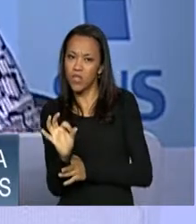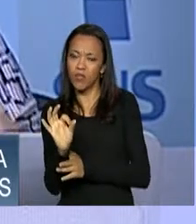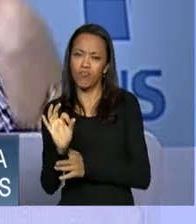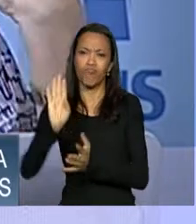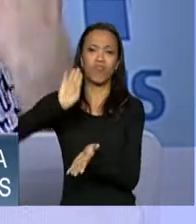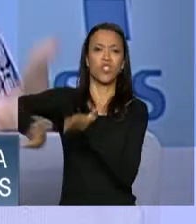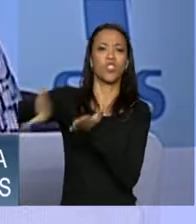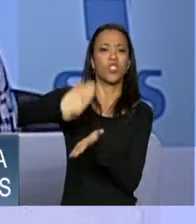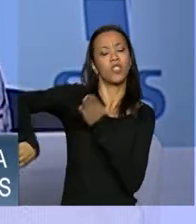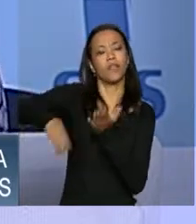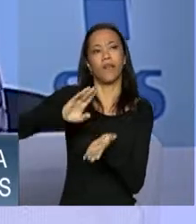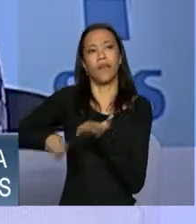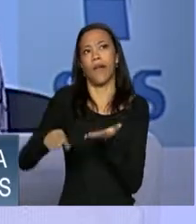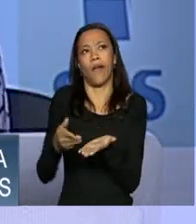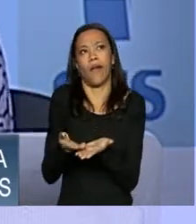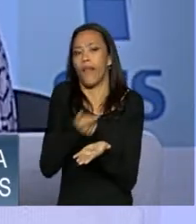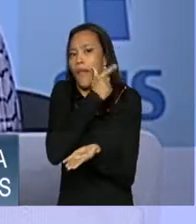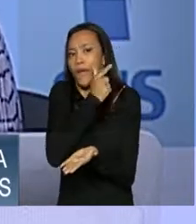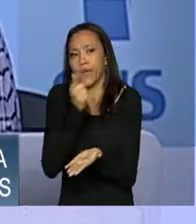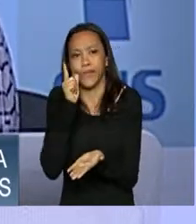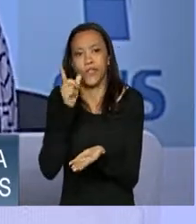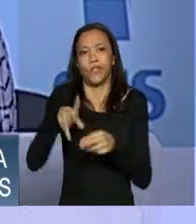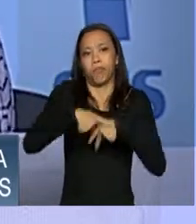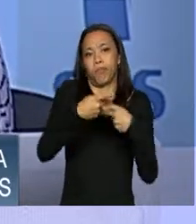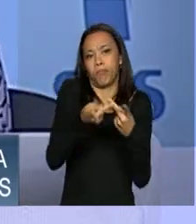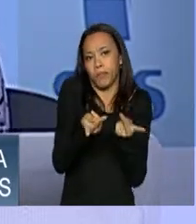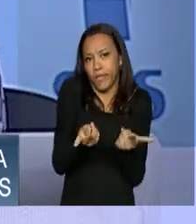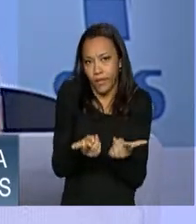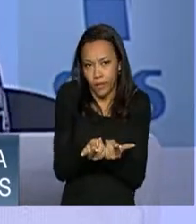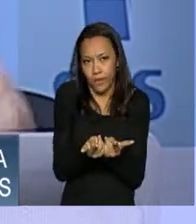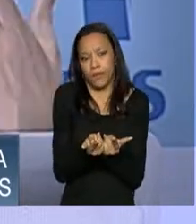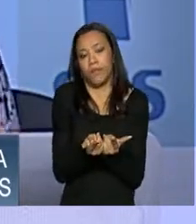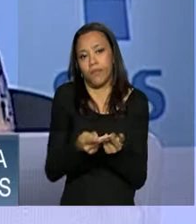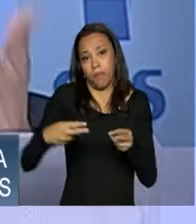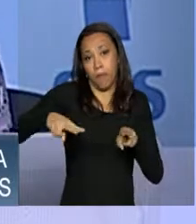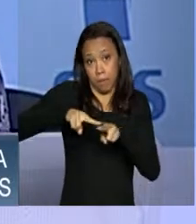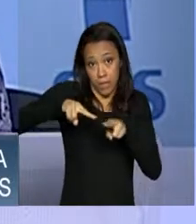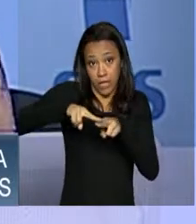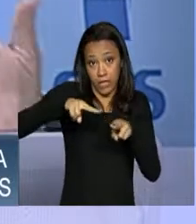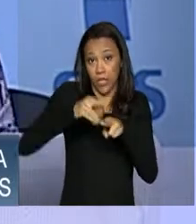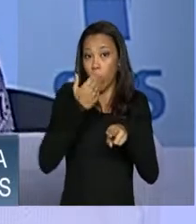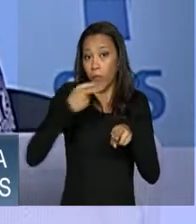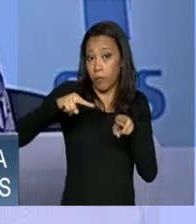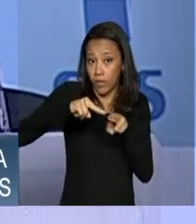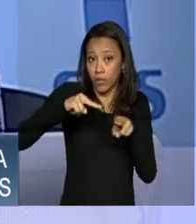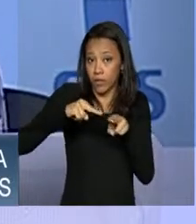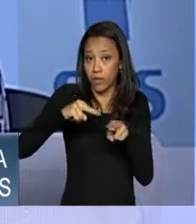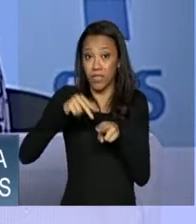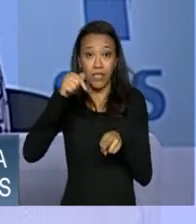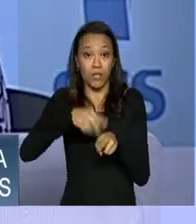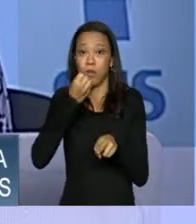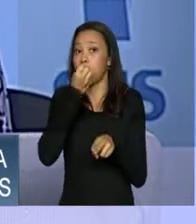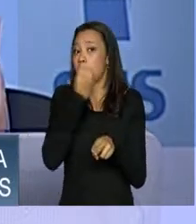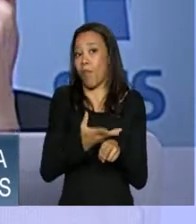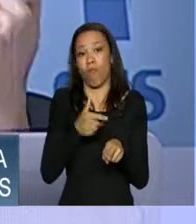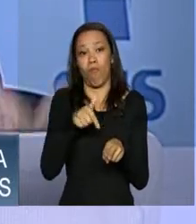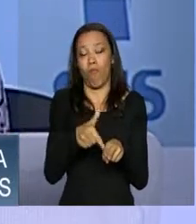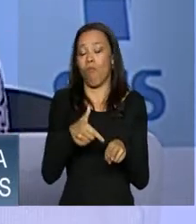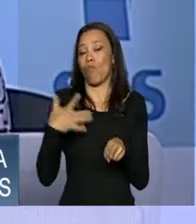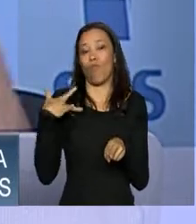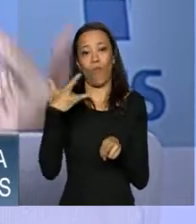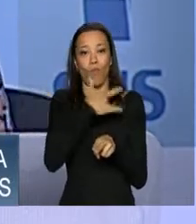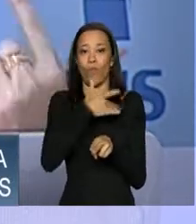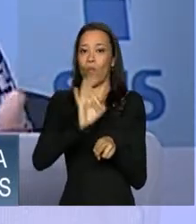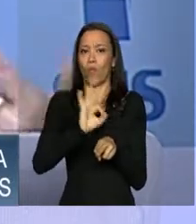lanche, por pizza, o que não é um hábito saudável, e isso contribui muito no crescimento da obesidade,